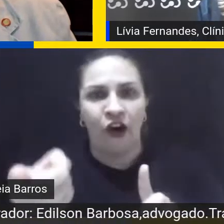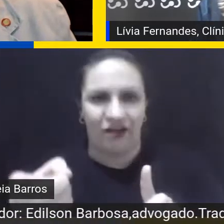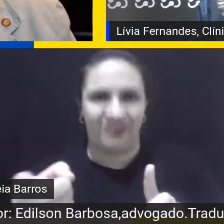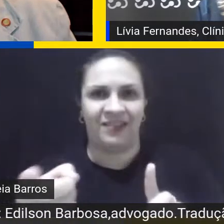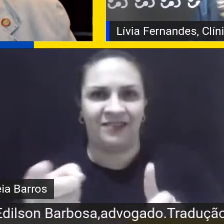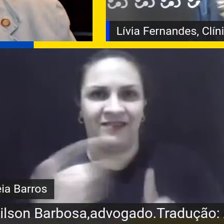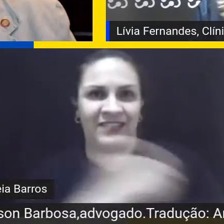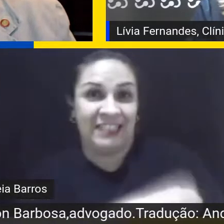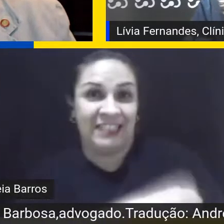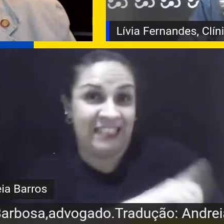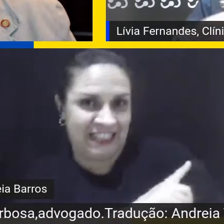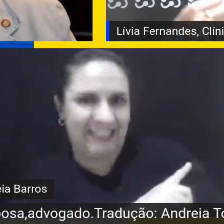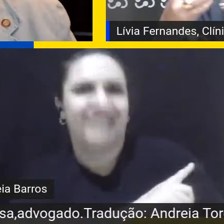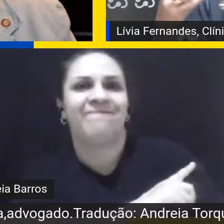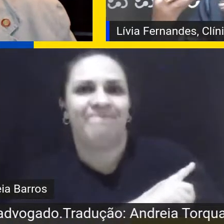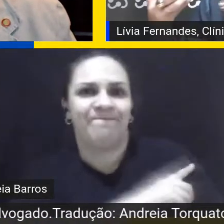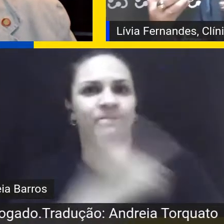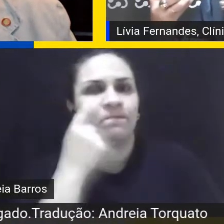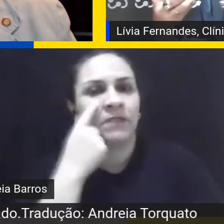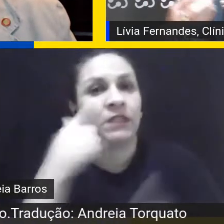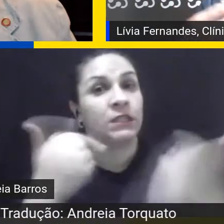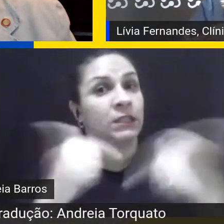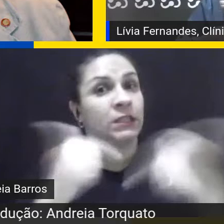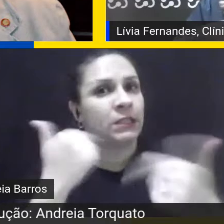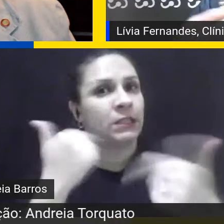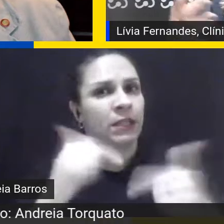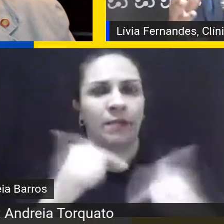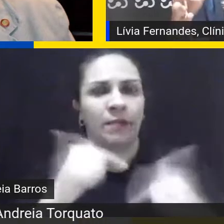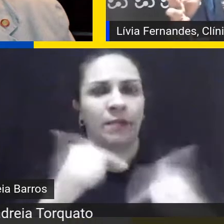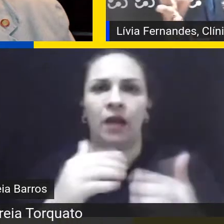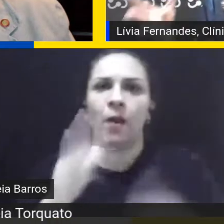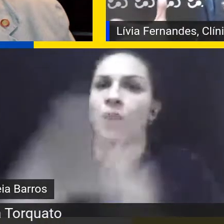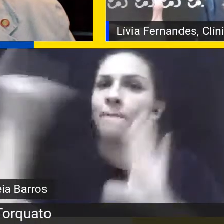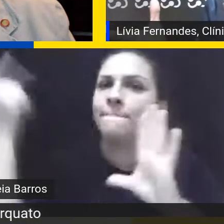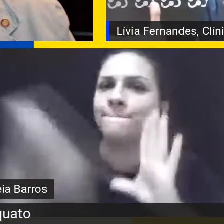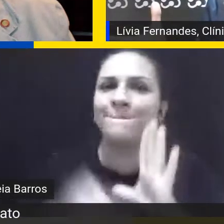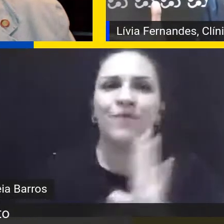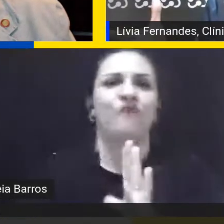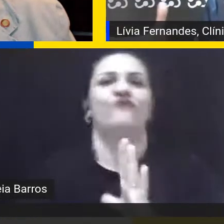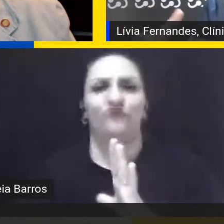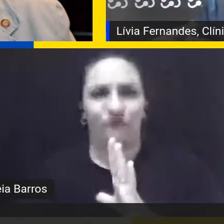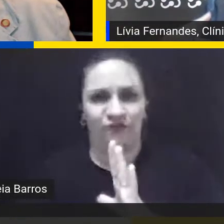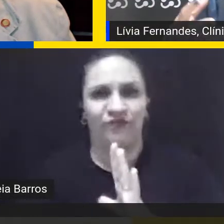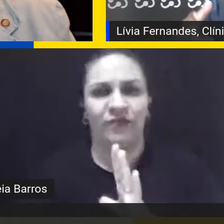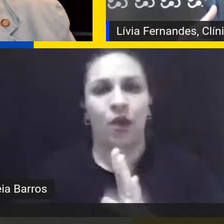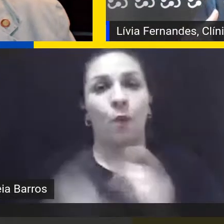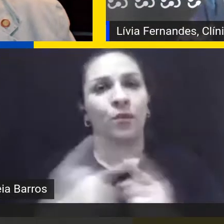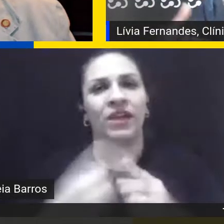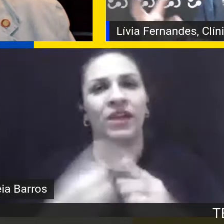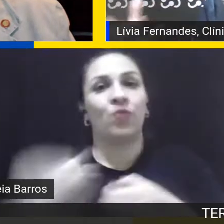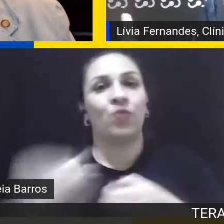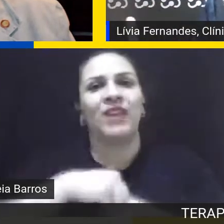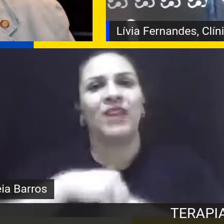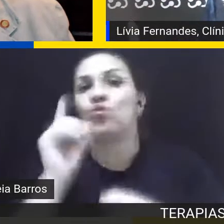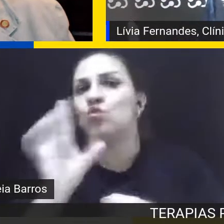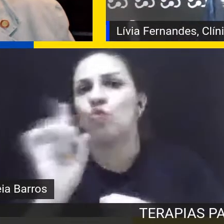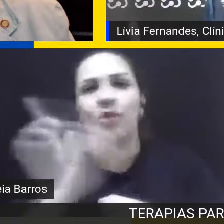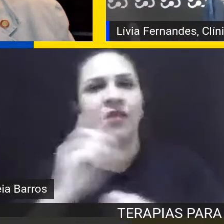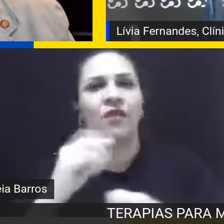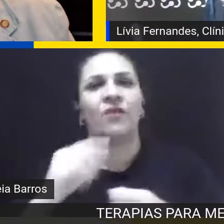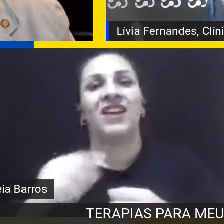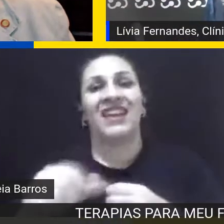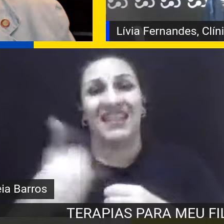que é um trabalho muito além do que esse trabalho de dentro da clínica que a gente está aqui nessa